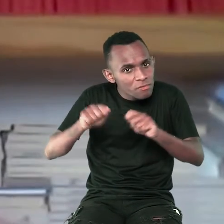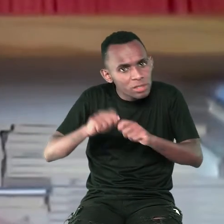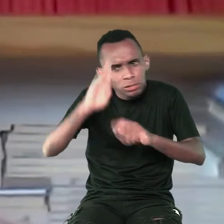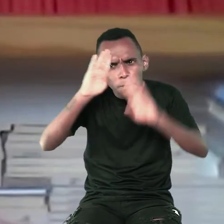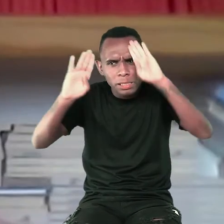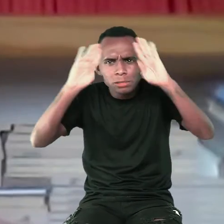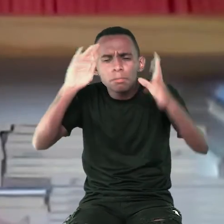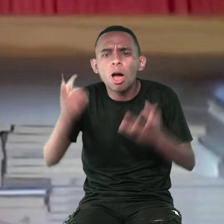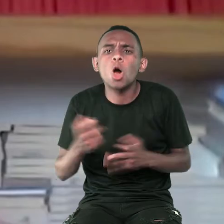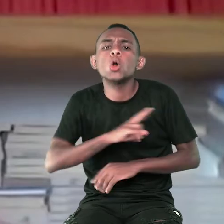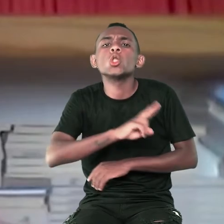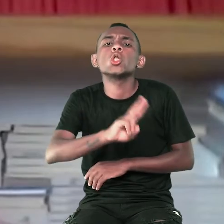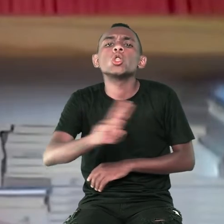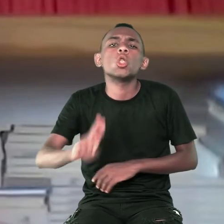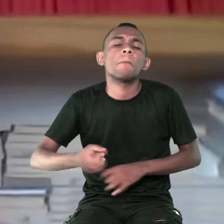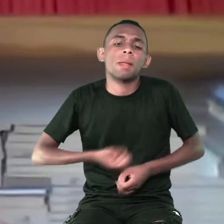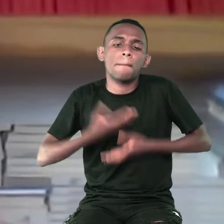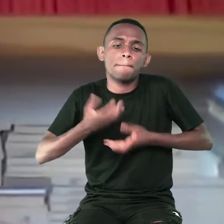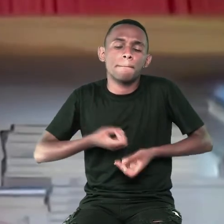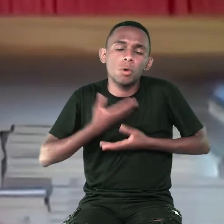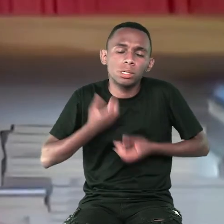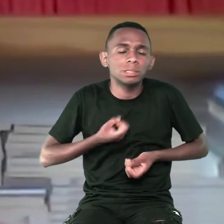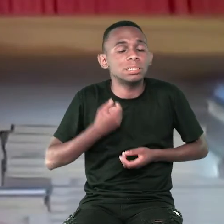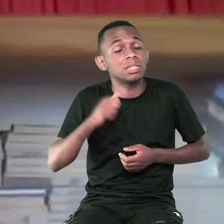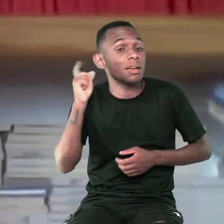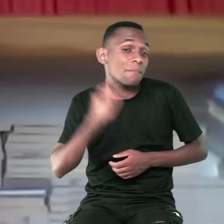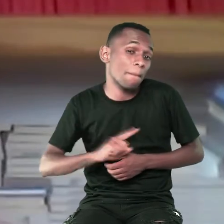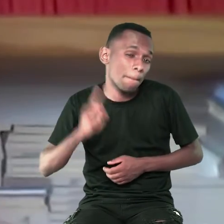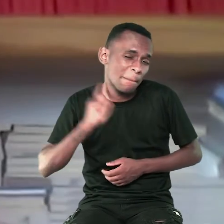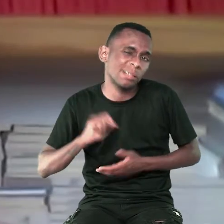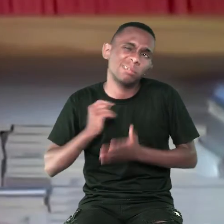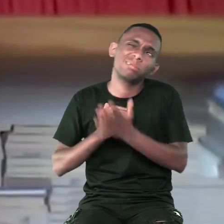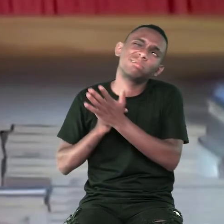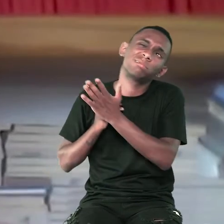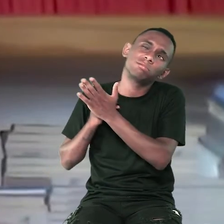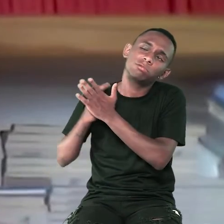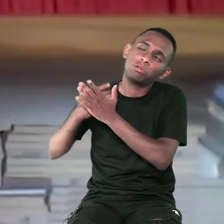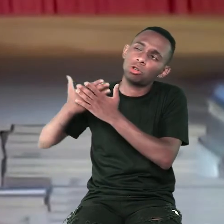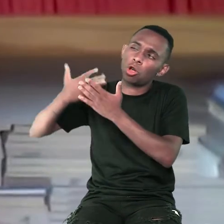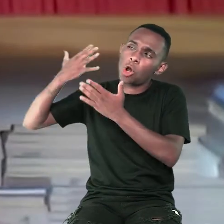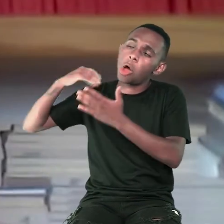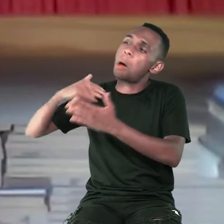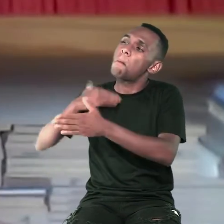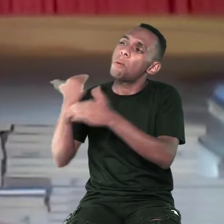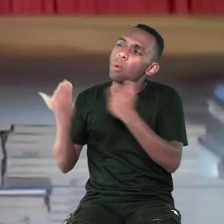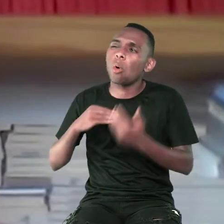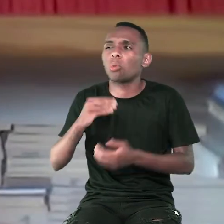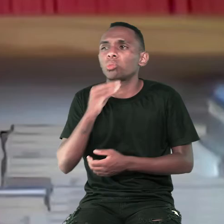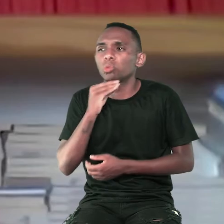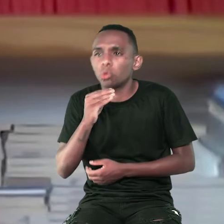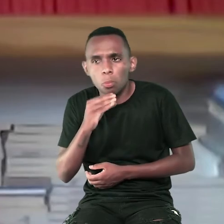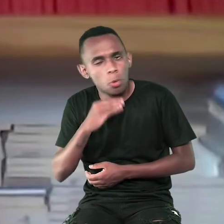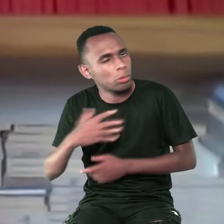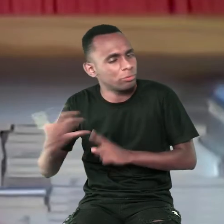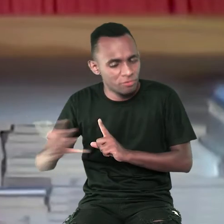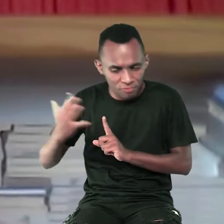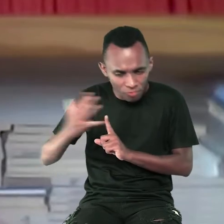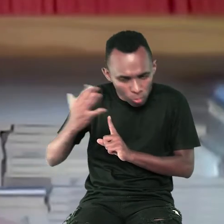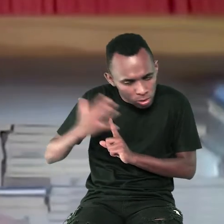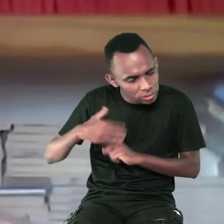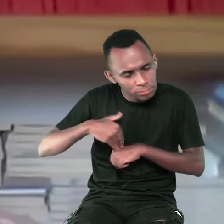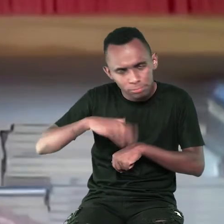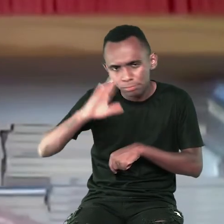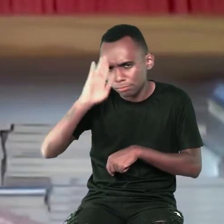principais nomes da poesia mineira, desde os já falecidos, né, como Drummond, que foi minha grande influência na